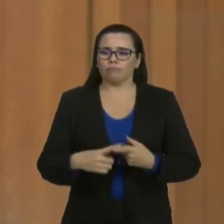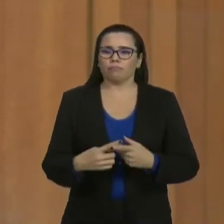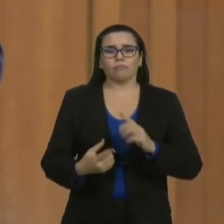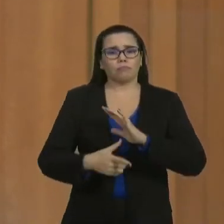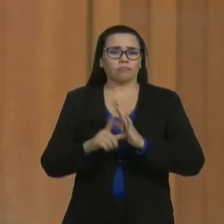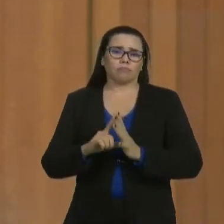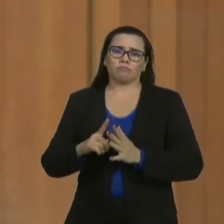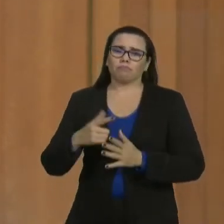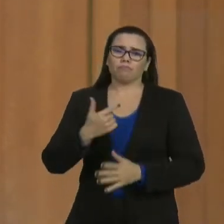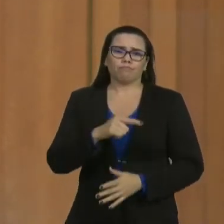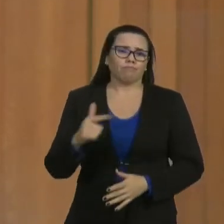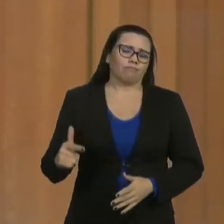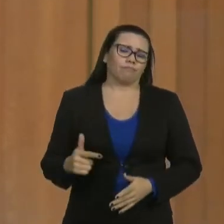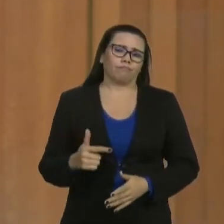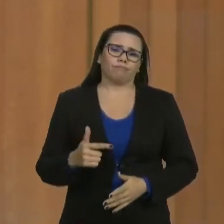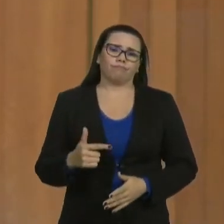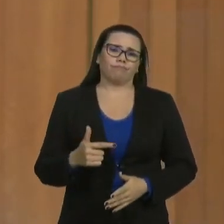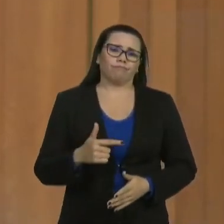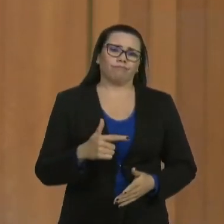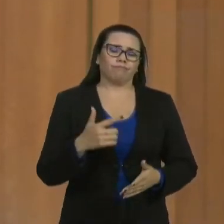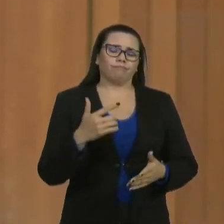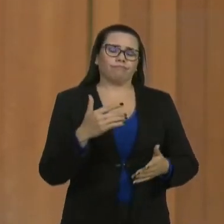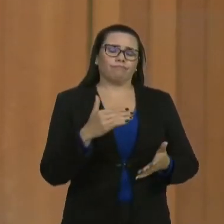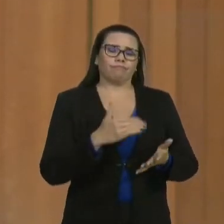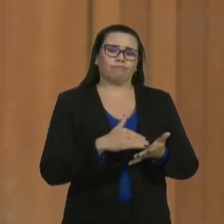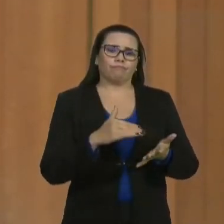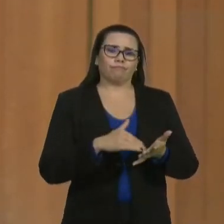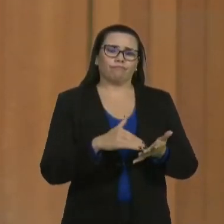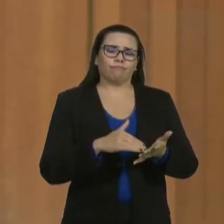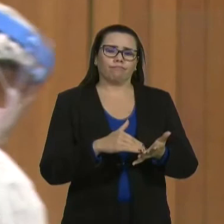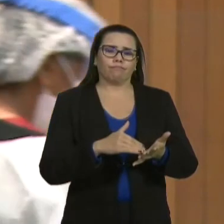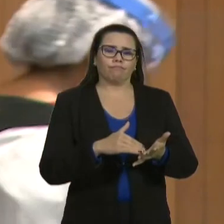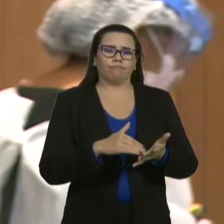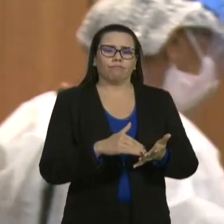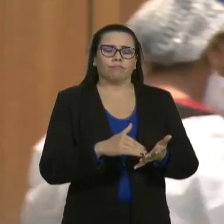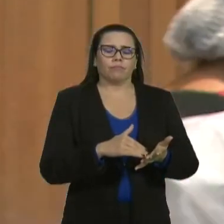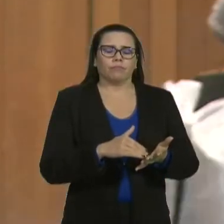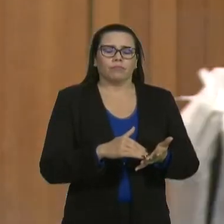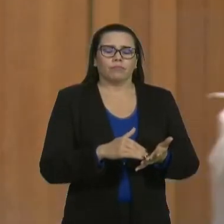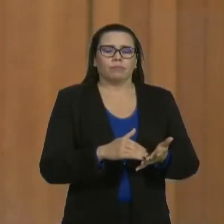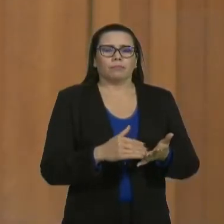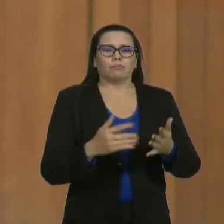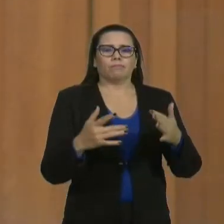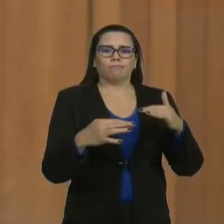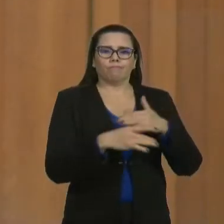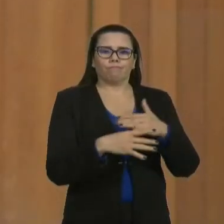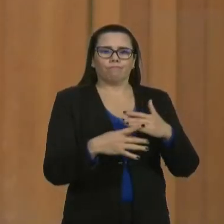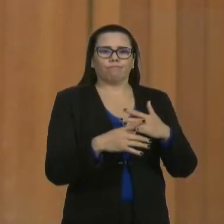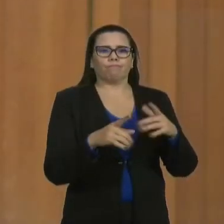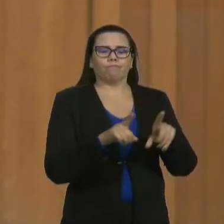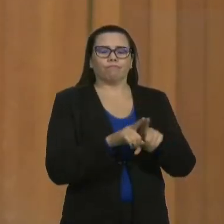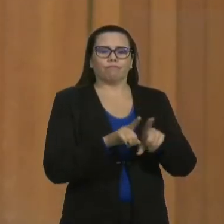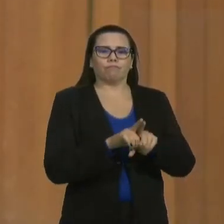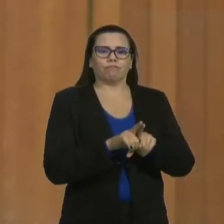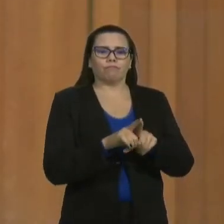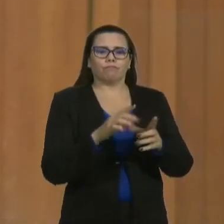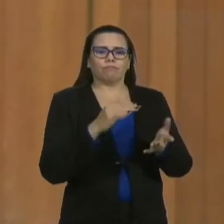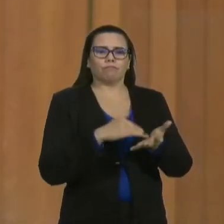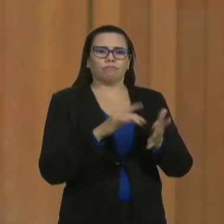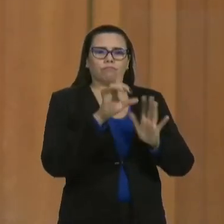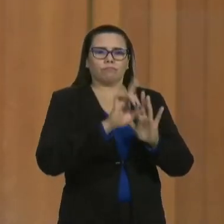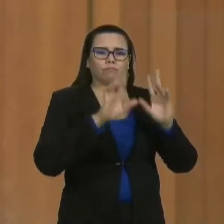houve com a FUNAC. Mas agradeço o deputado Rafael Leitor por retroceder, por recuar e, neste